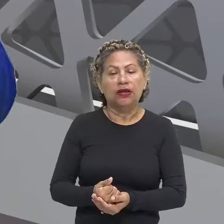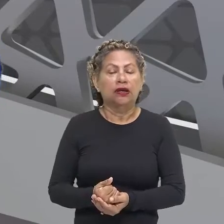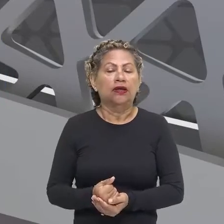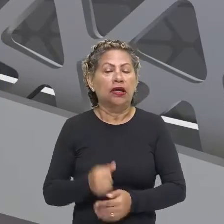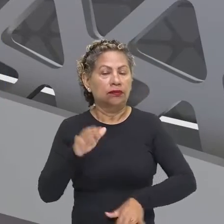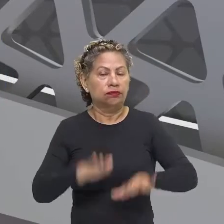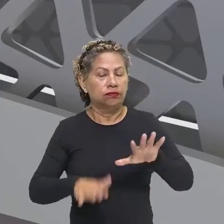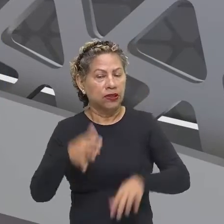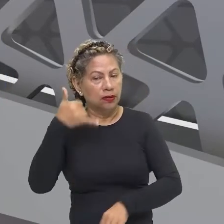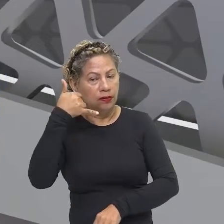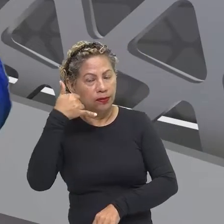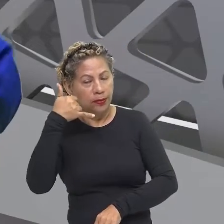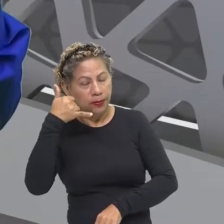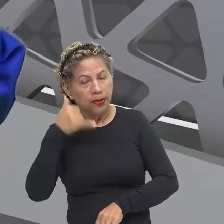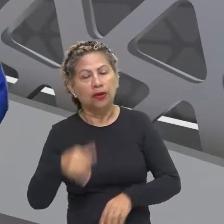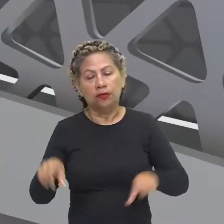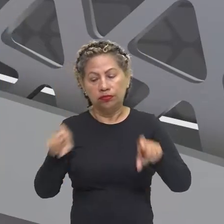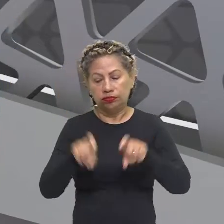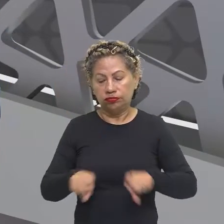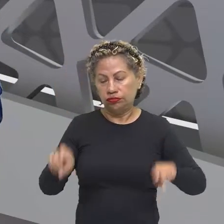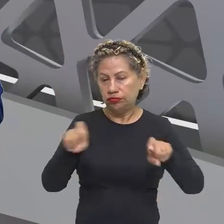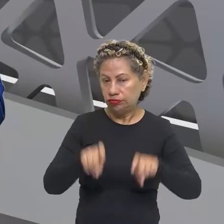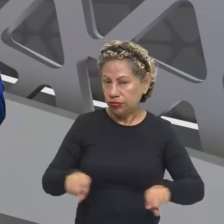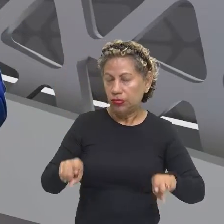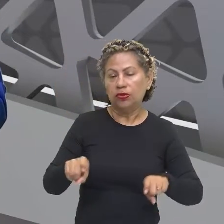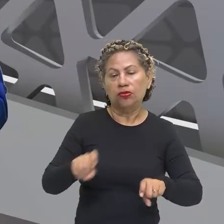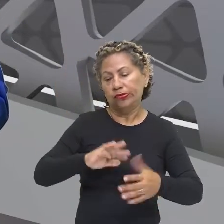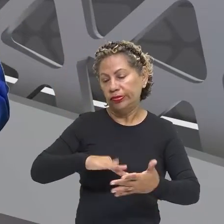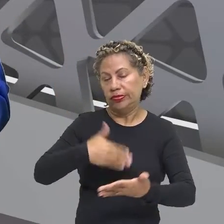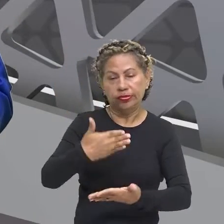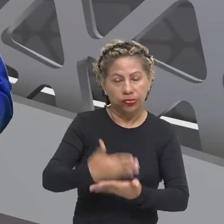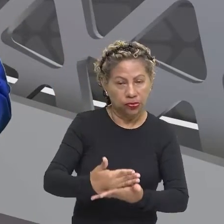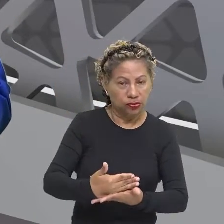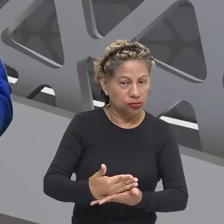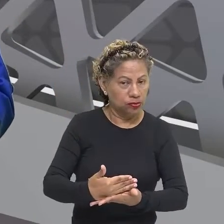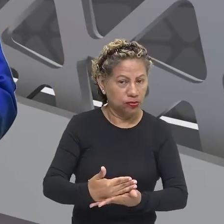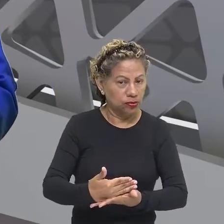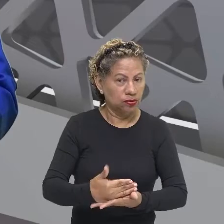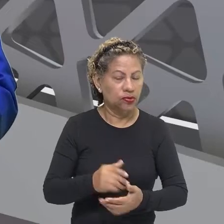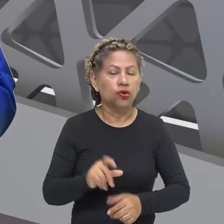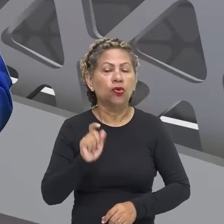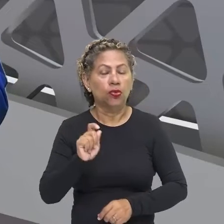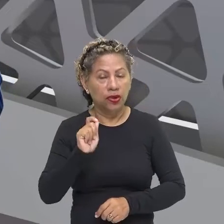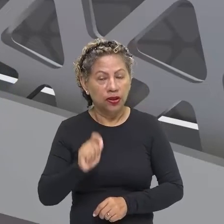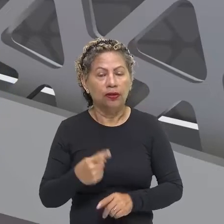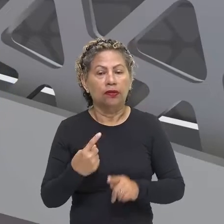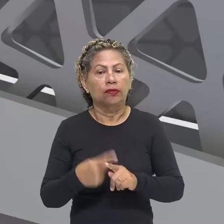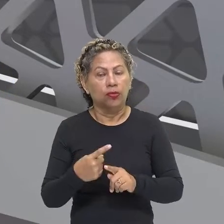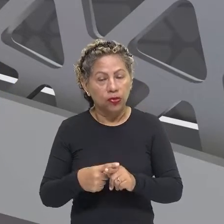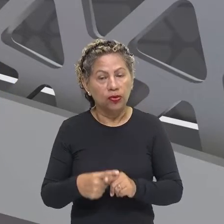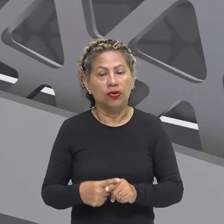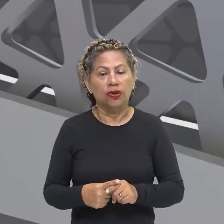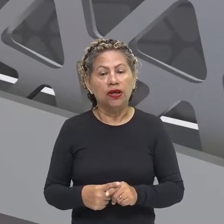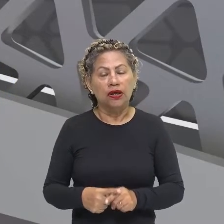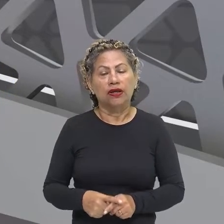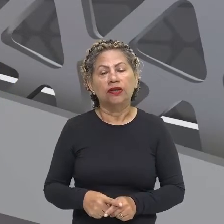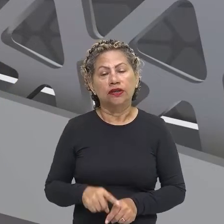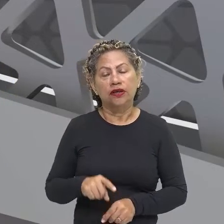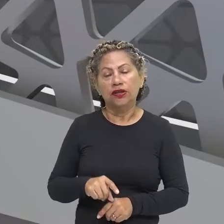que aquele sistema seja atualizado. Por quê? Porque na hora que nós estamos atualizando,